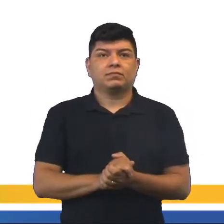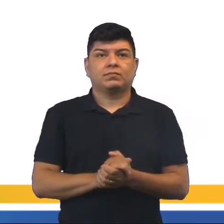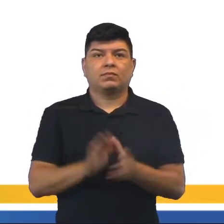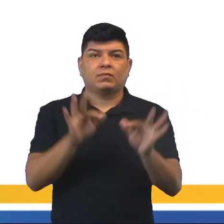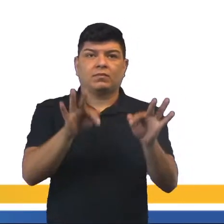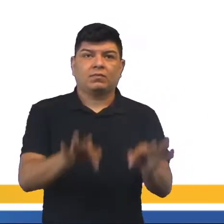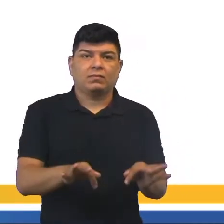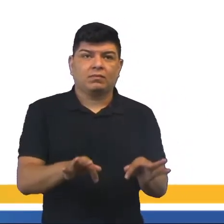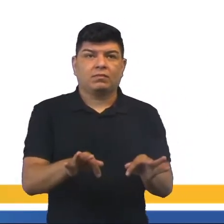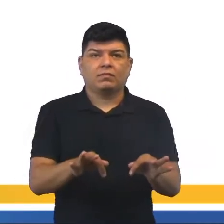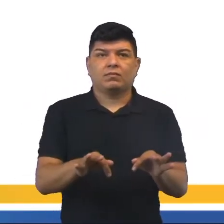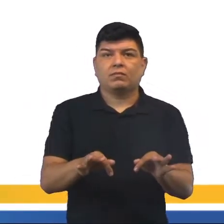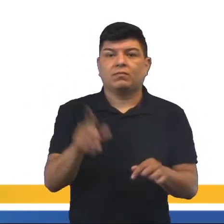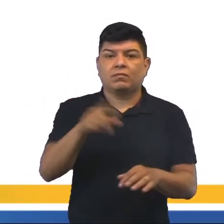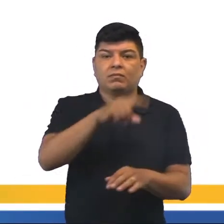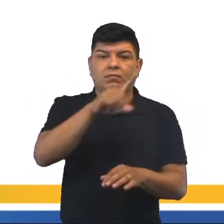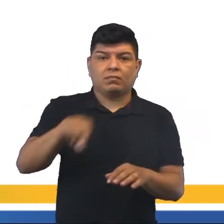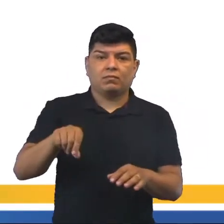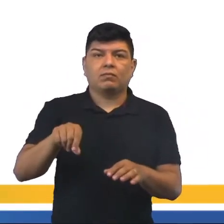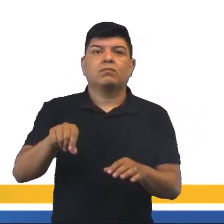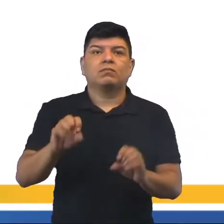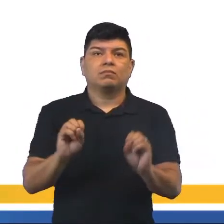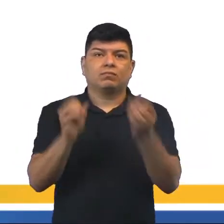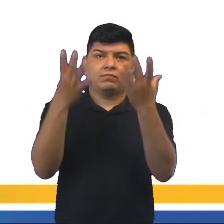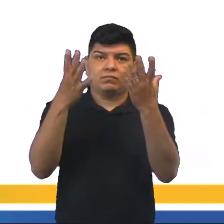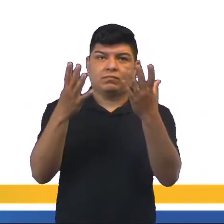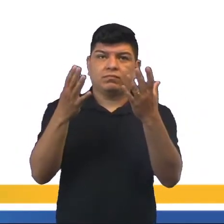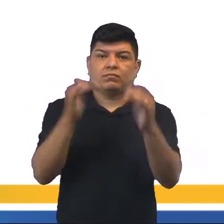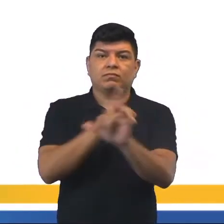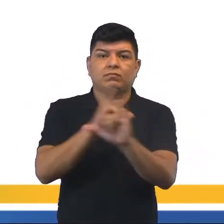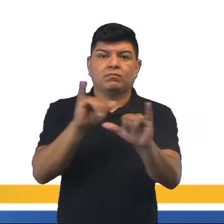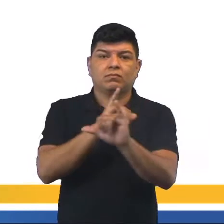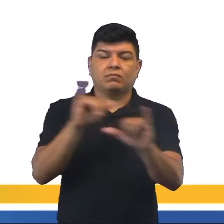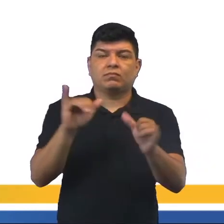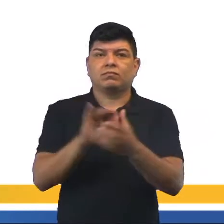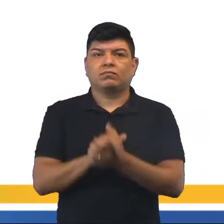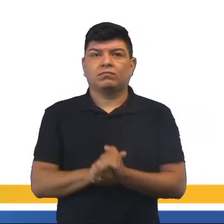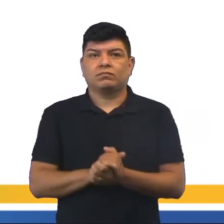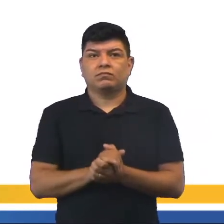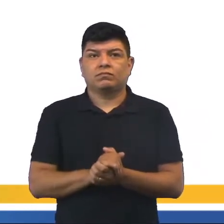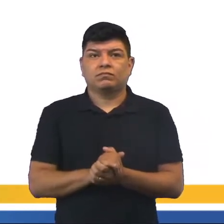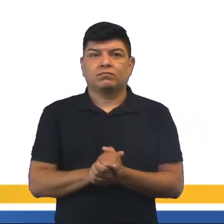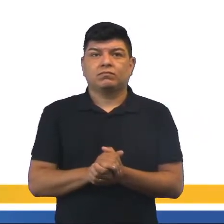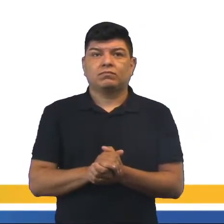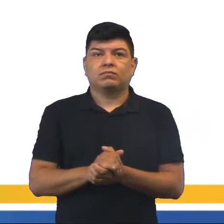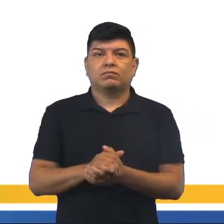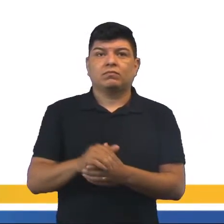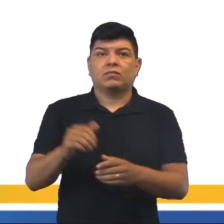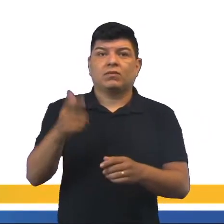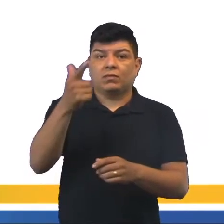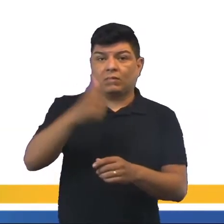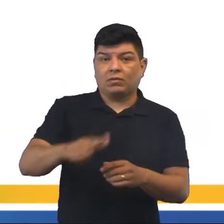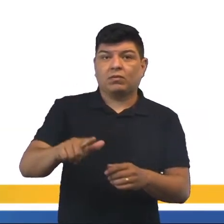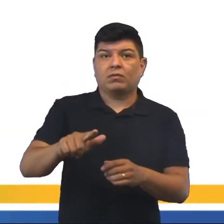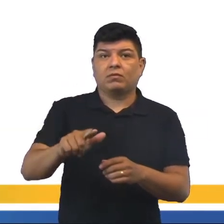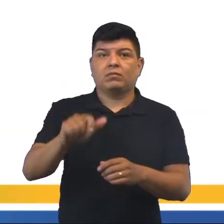fim da censura prévia a espetáculos e publicações, a revogação do